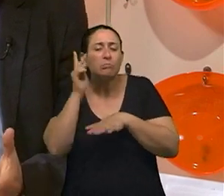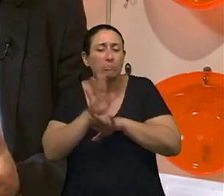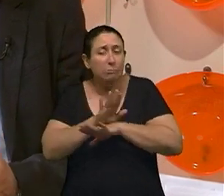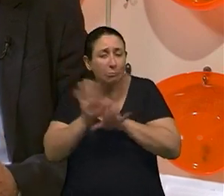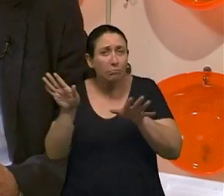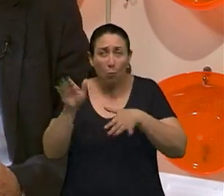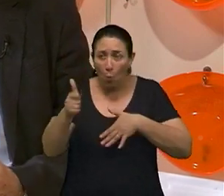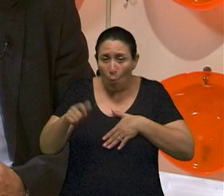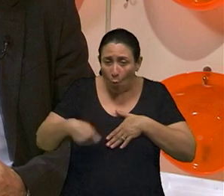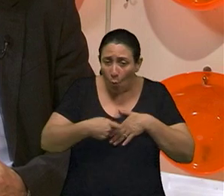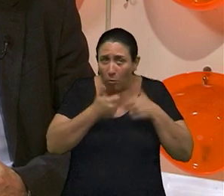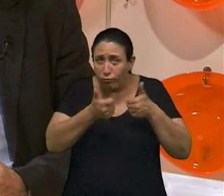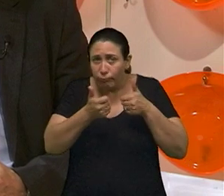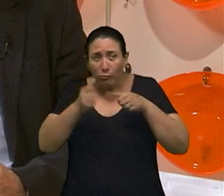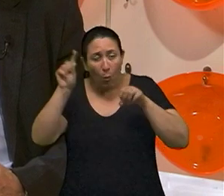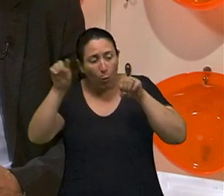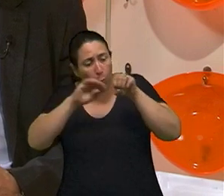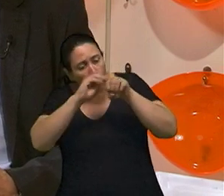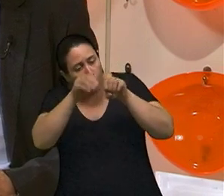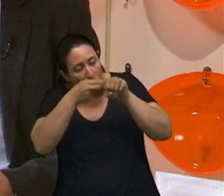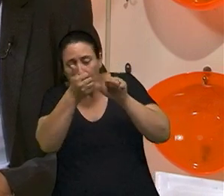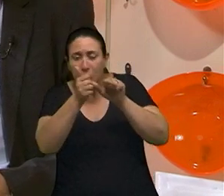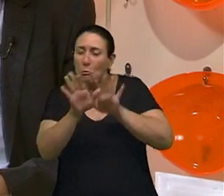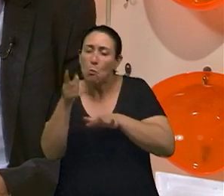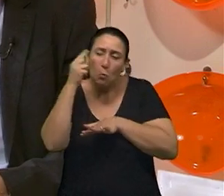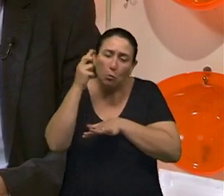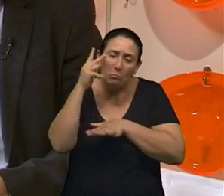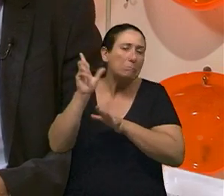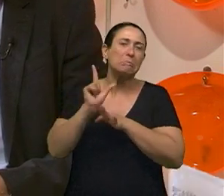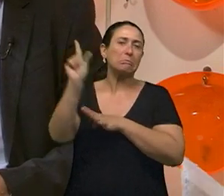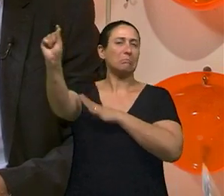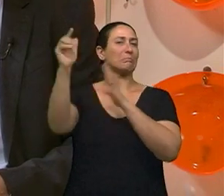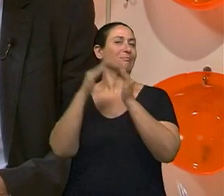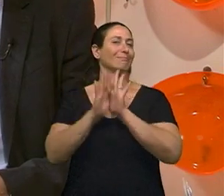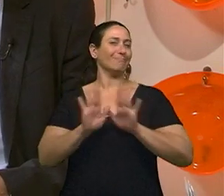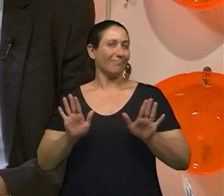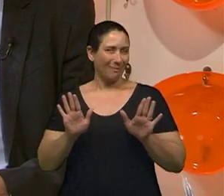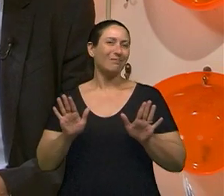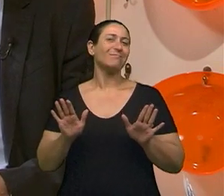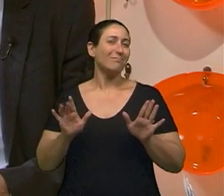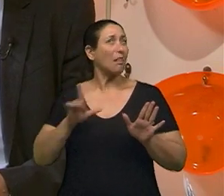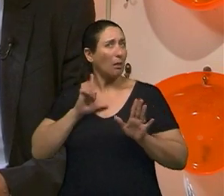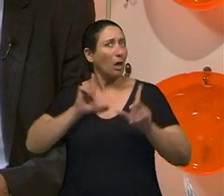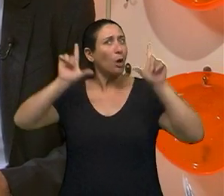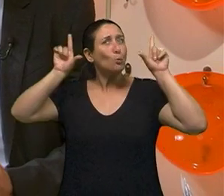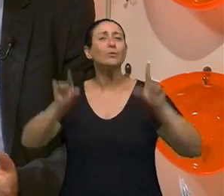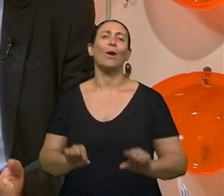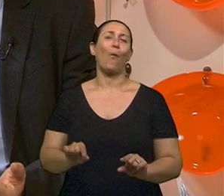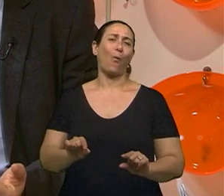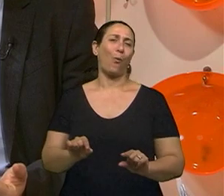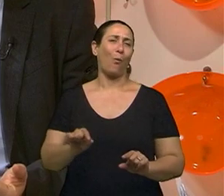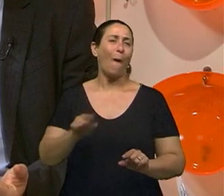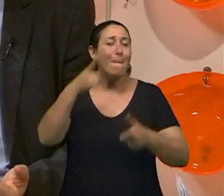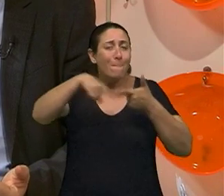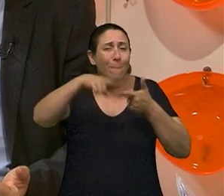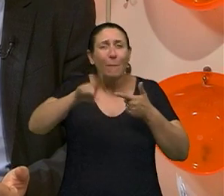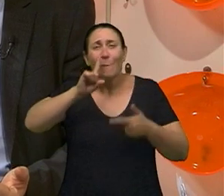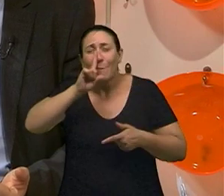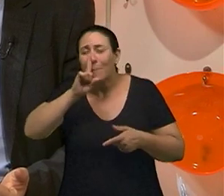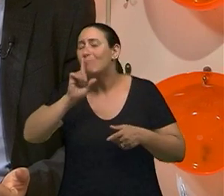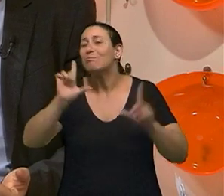problema resolvido então houve uma eh redução de risco e uma um principalmente